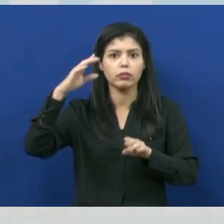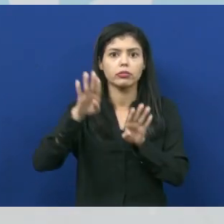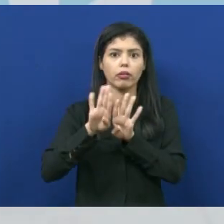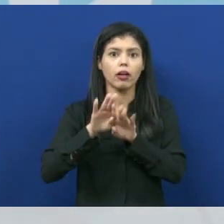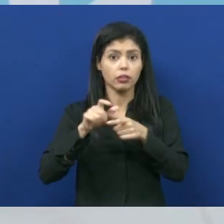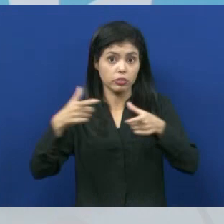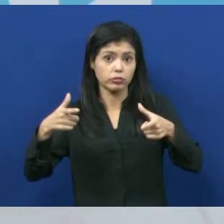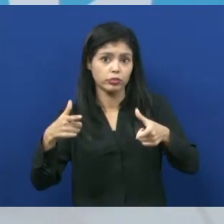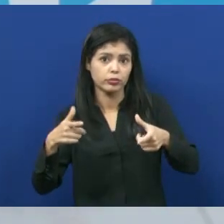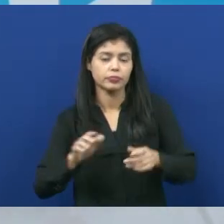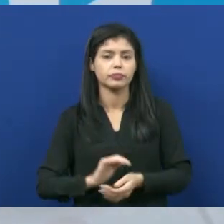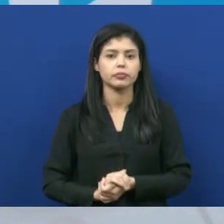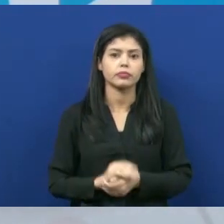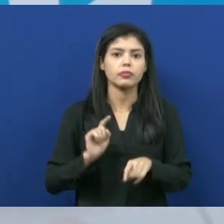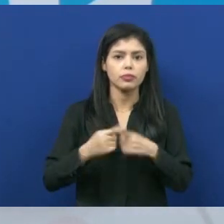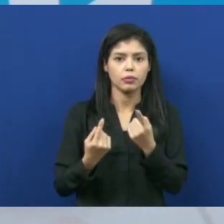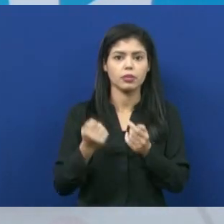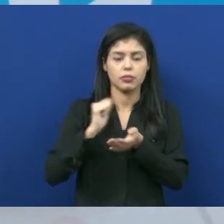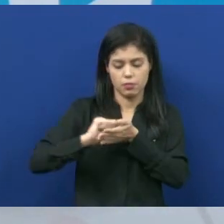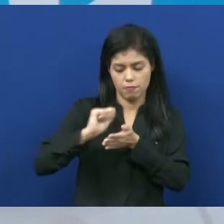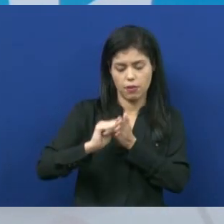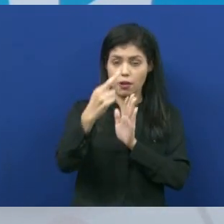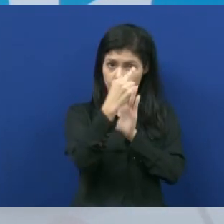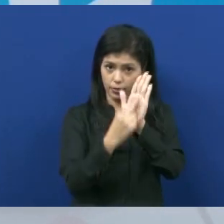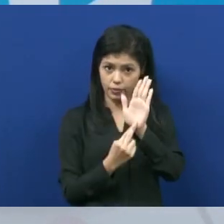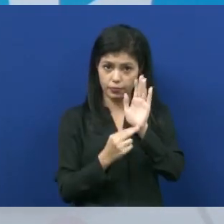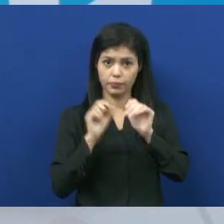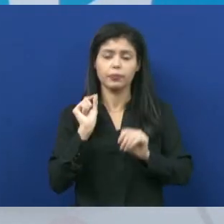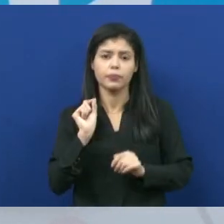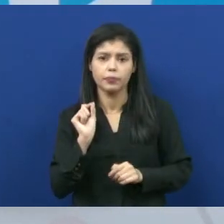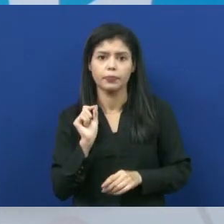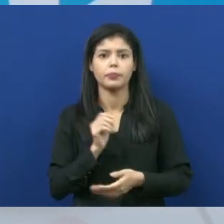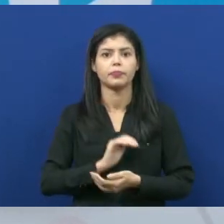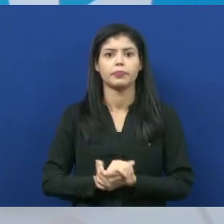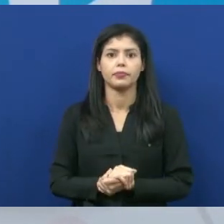da espécie, eu tenho mais regras, que